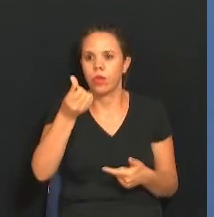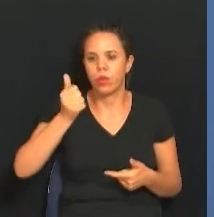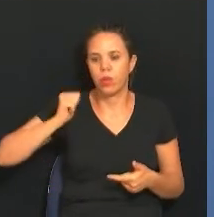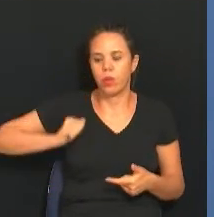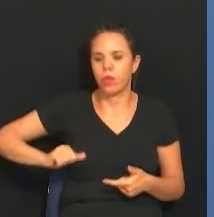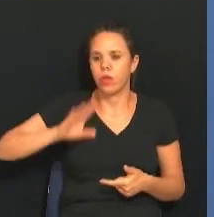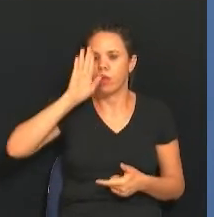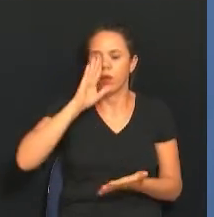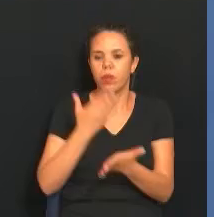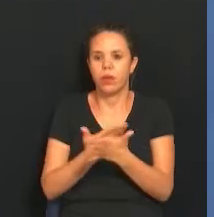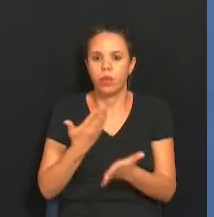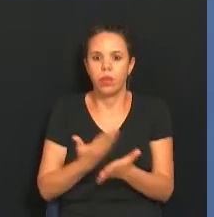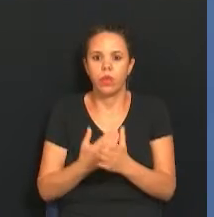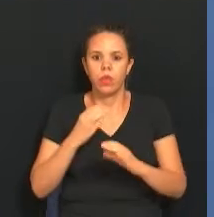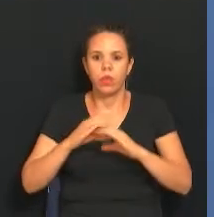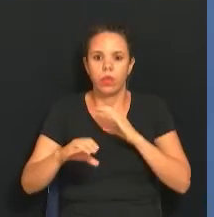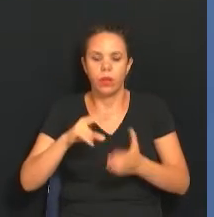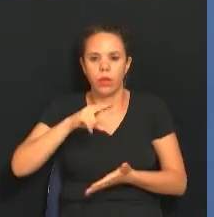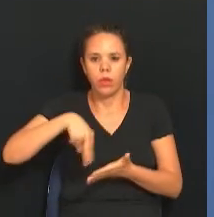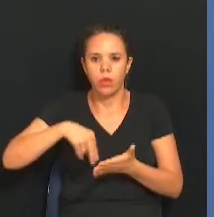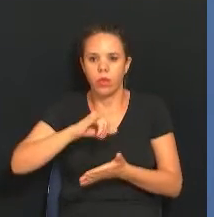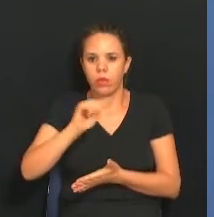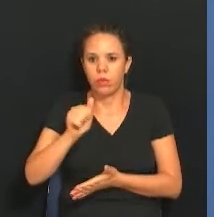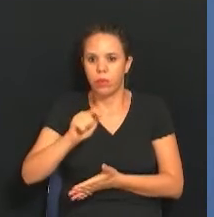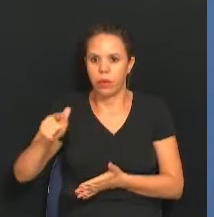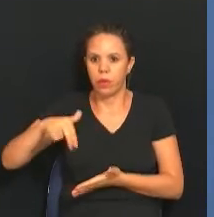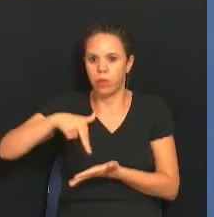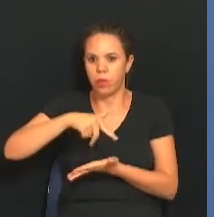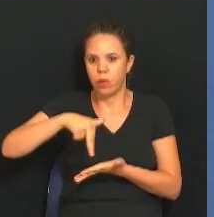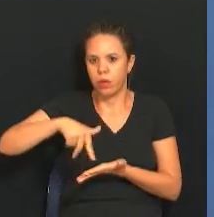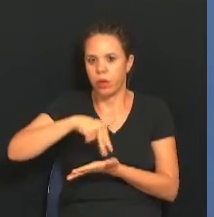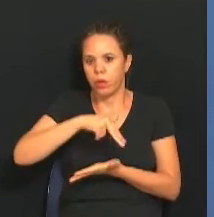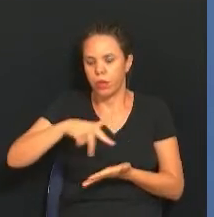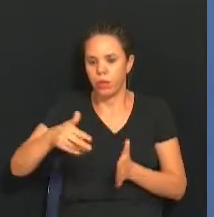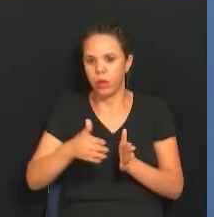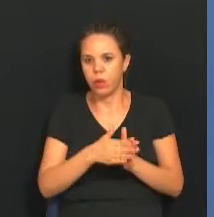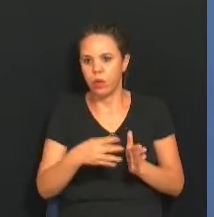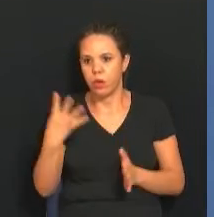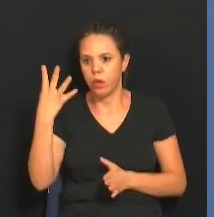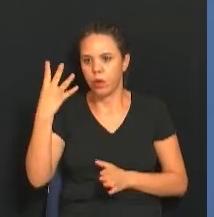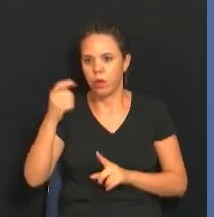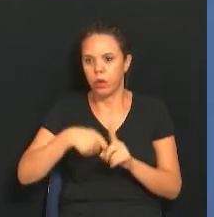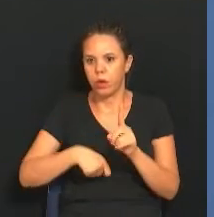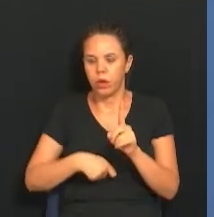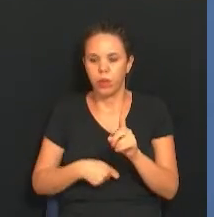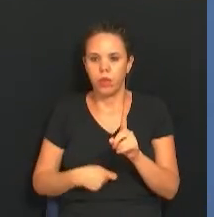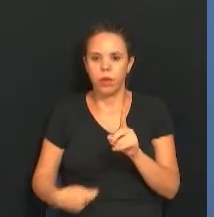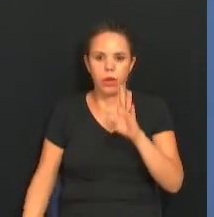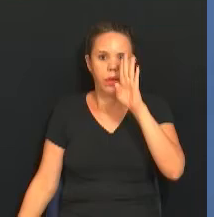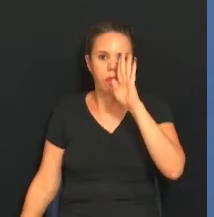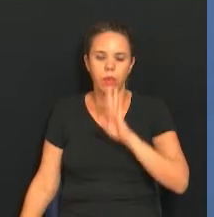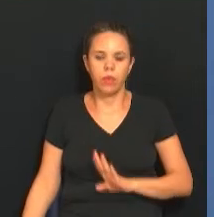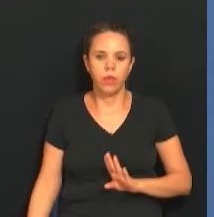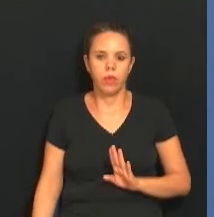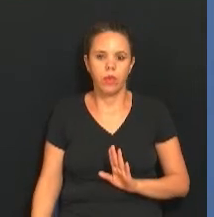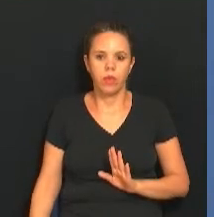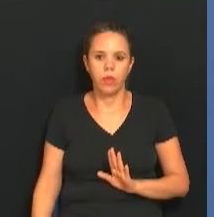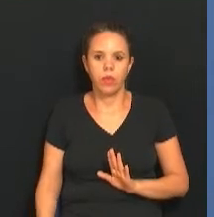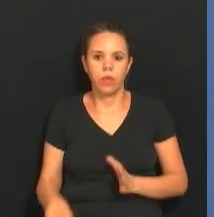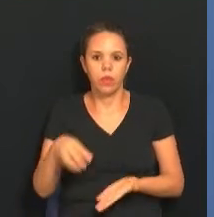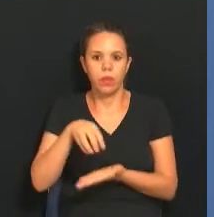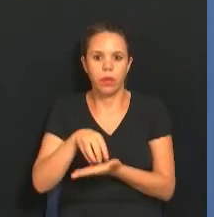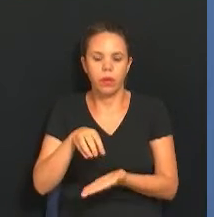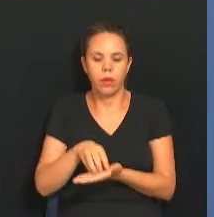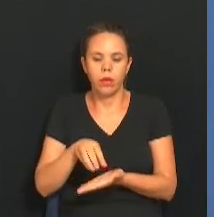estudo para canto Jazz musical sapateado pelo por um período de quatro meses que vai acontecer lá no estúdio